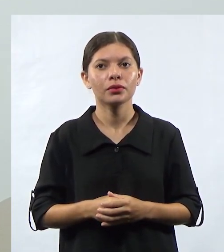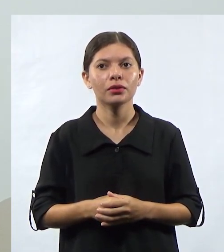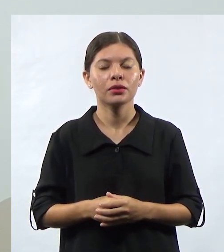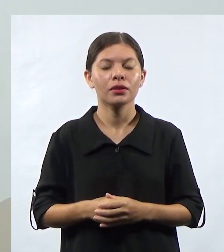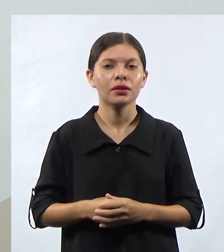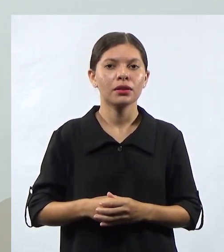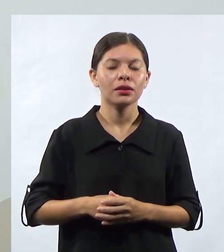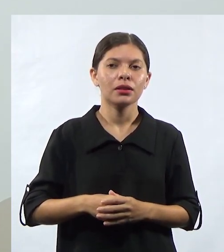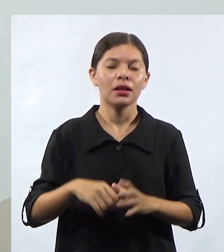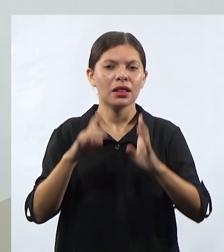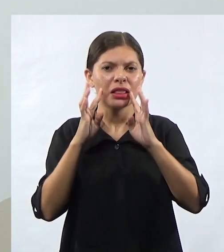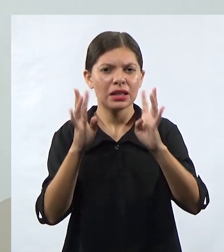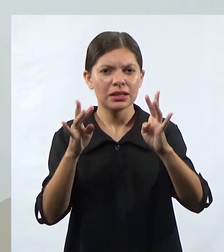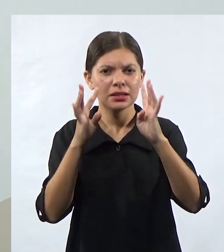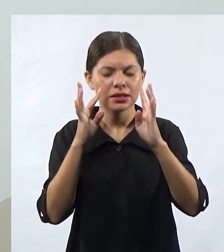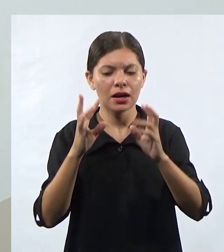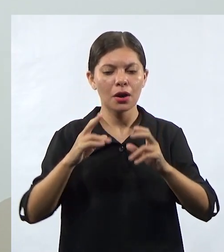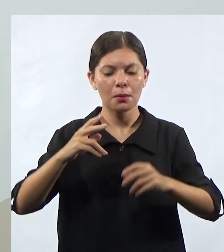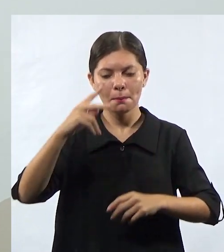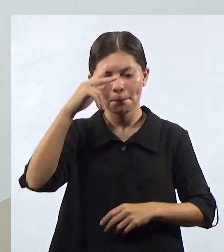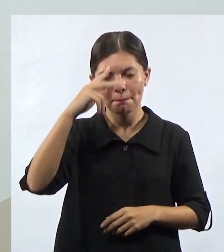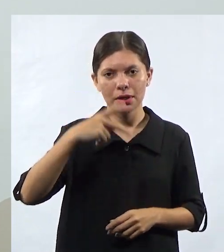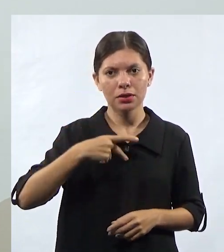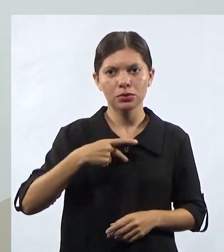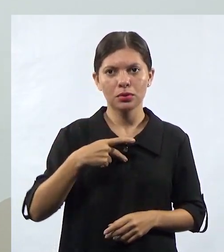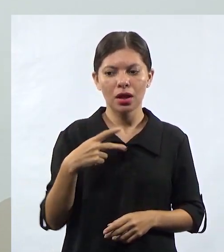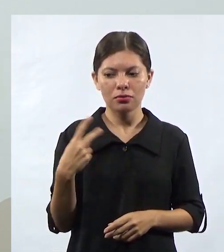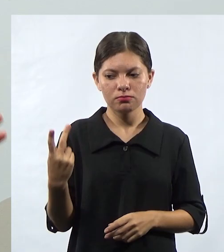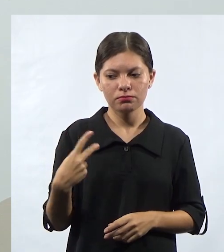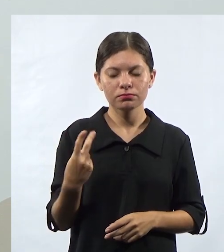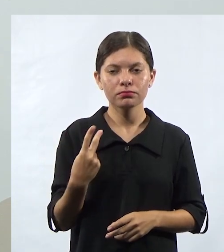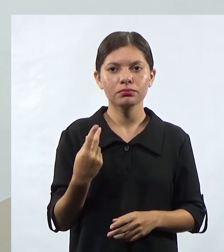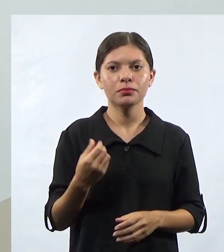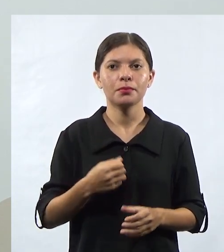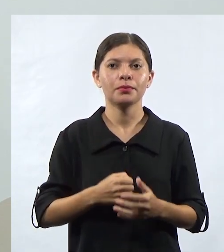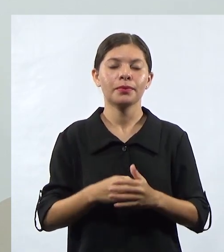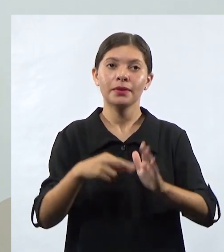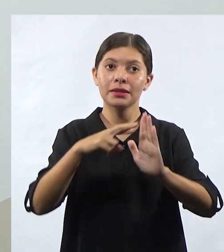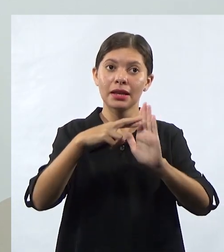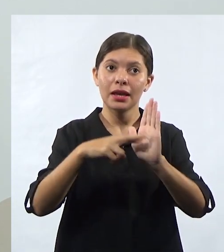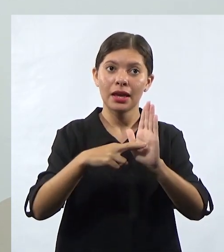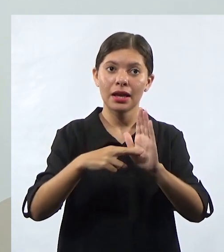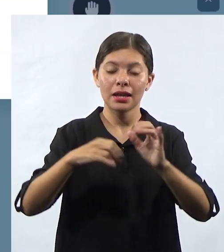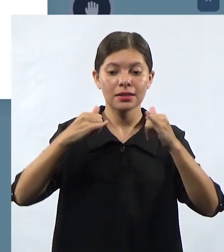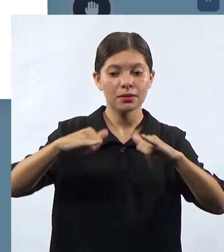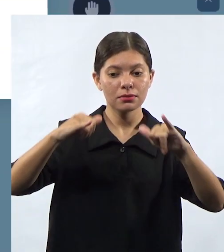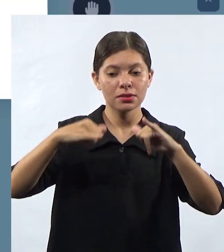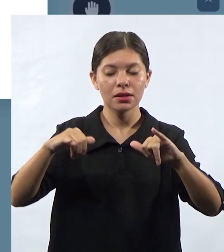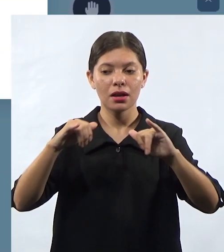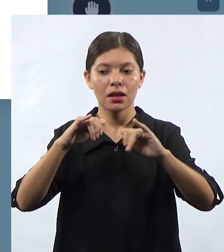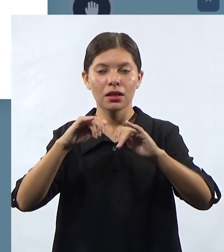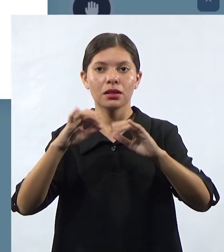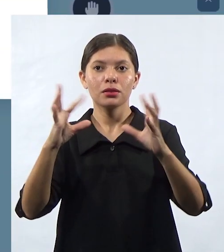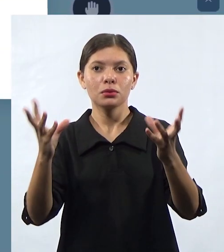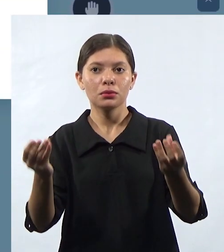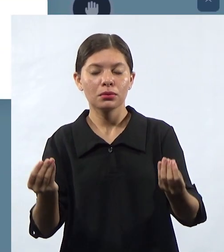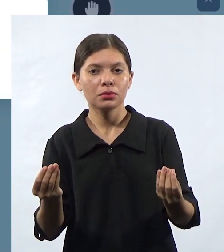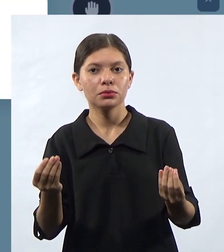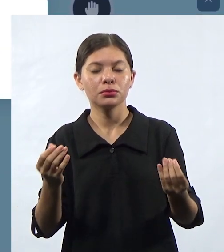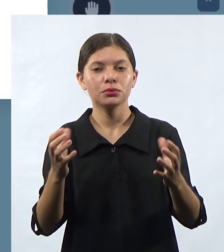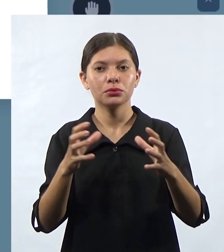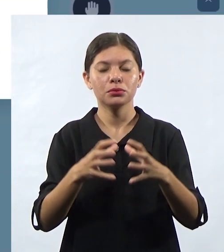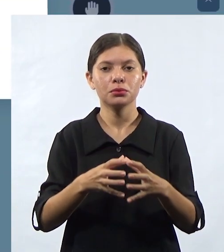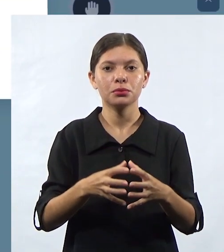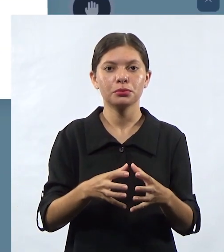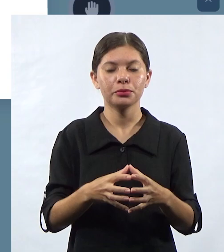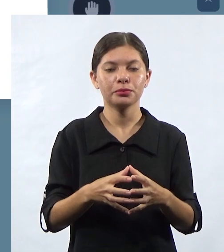chamar atenção, chame no particular. Mas as regras têm que ser anunciadas para todos. Para todos, né? Todo mundo já iniciar sabendo ali é o